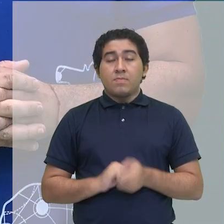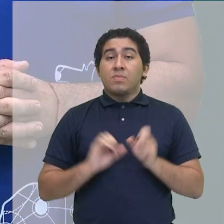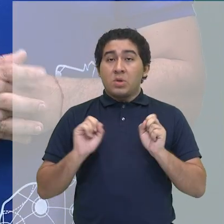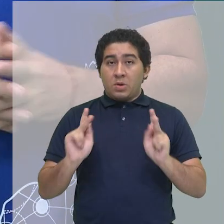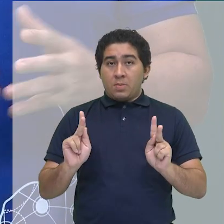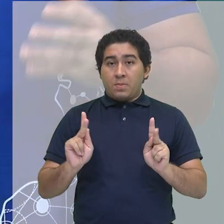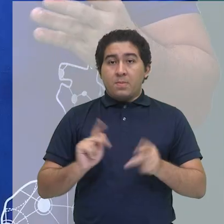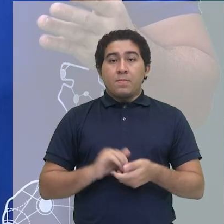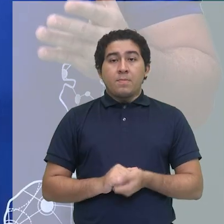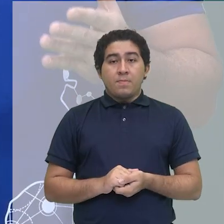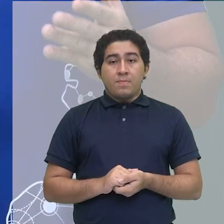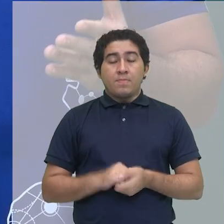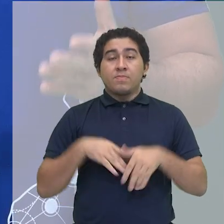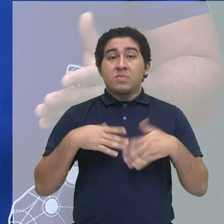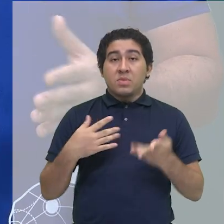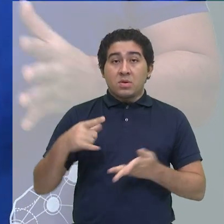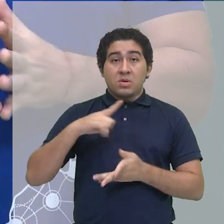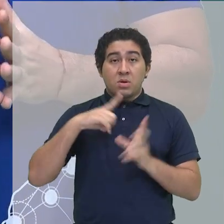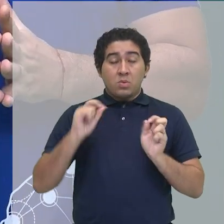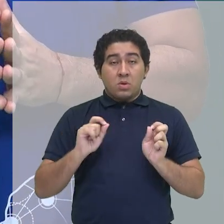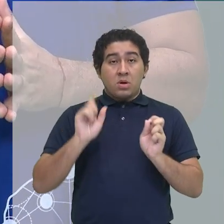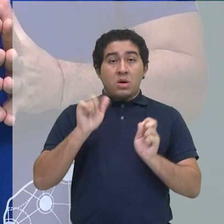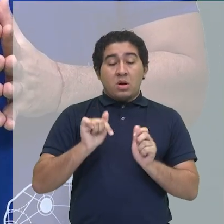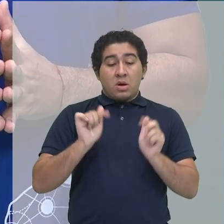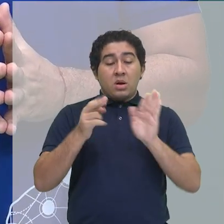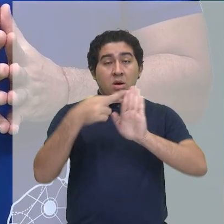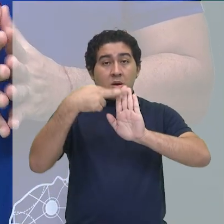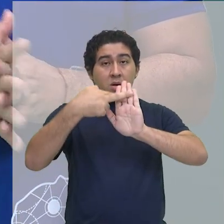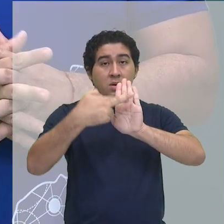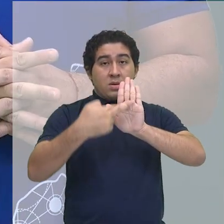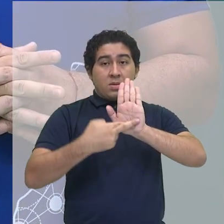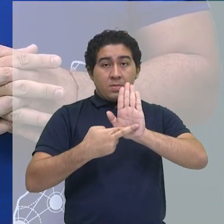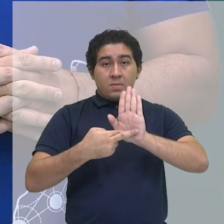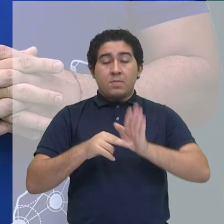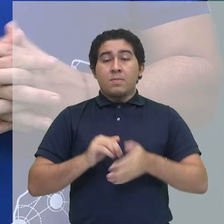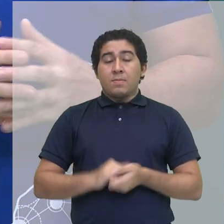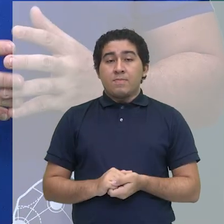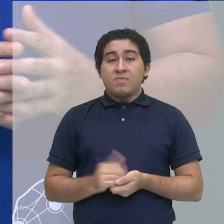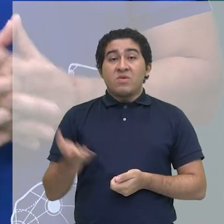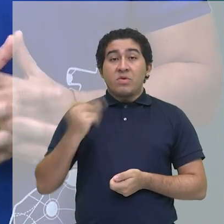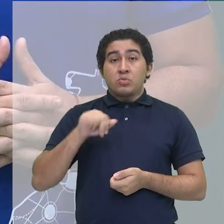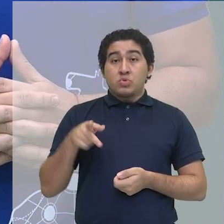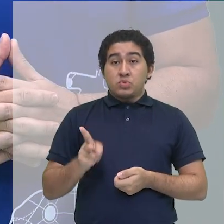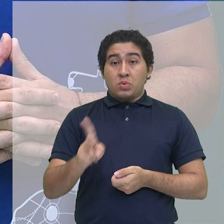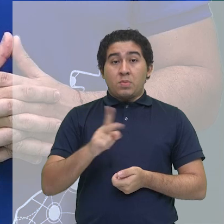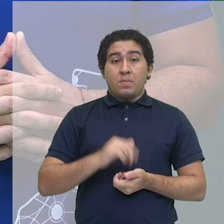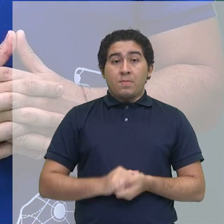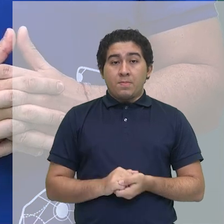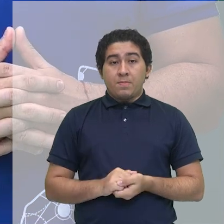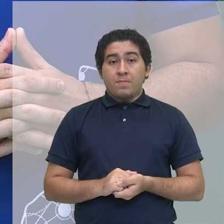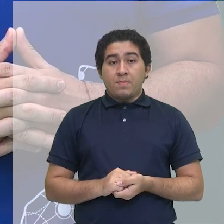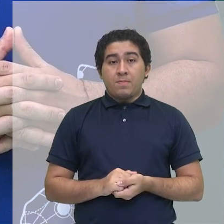beleza? Então aqui nós temos as regras. Vamos continuando.